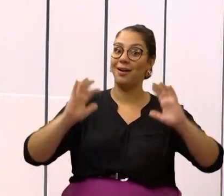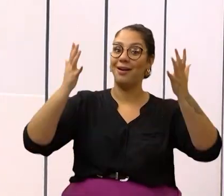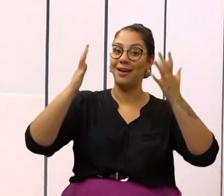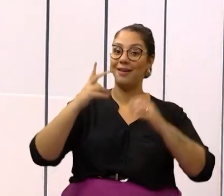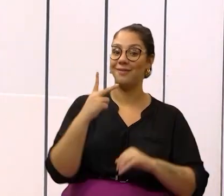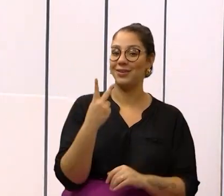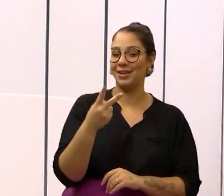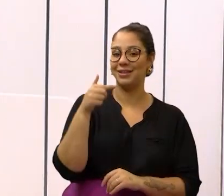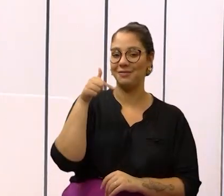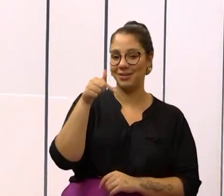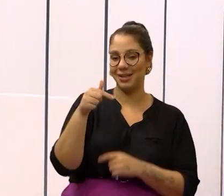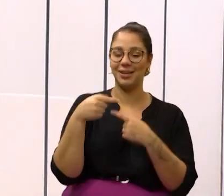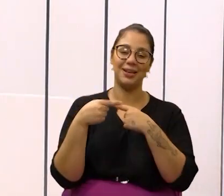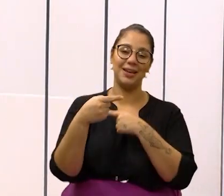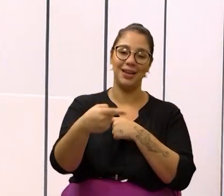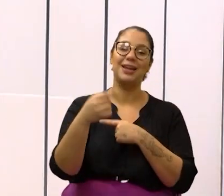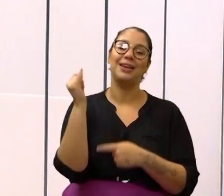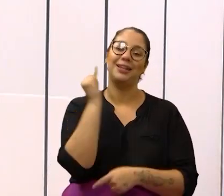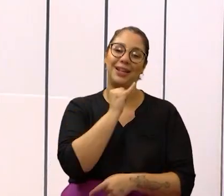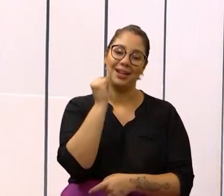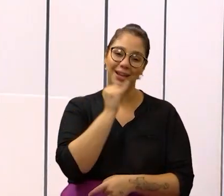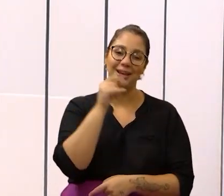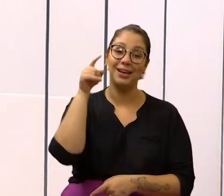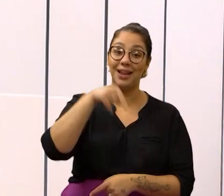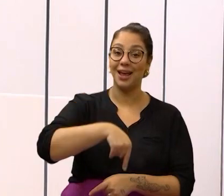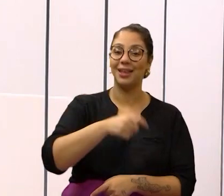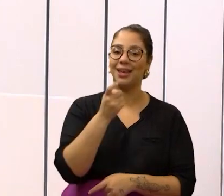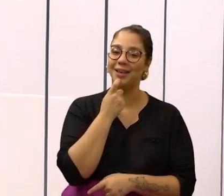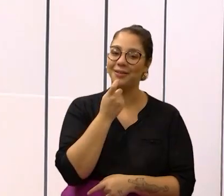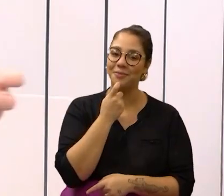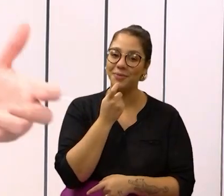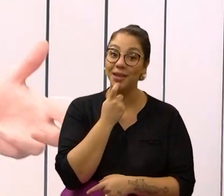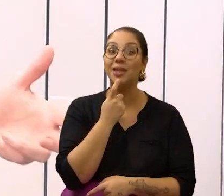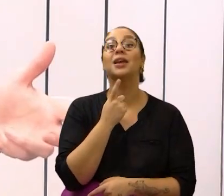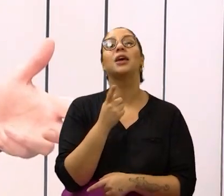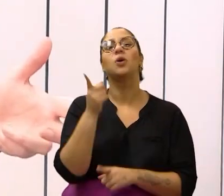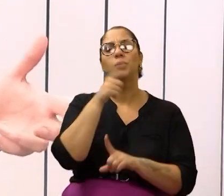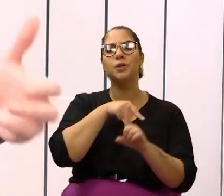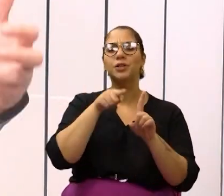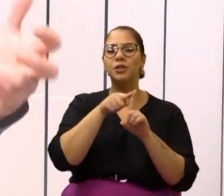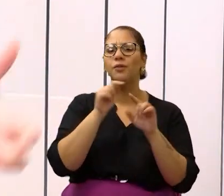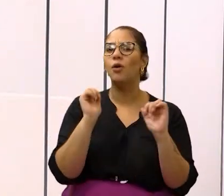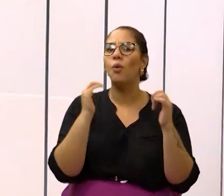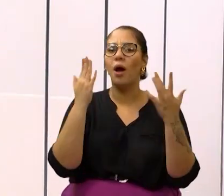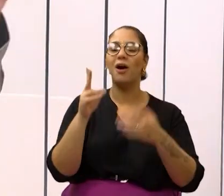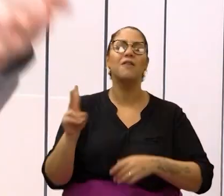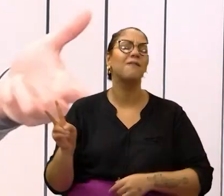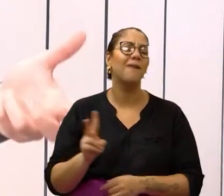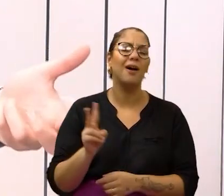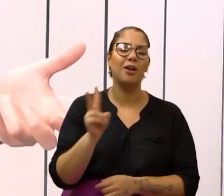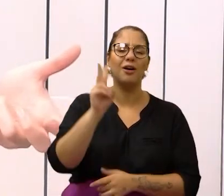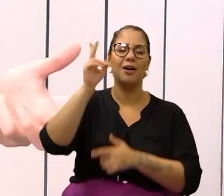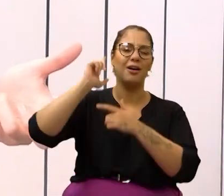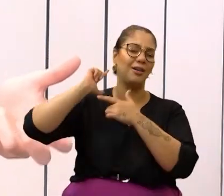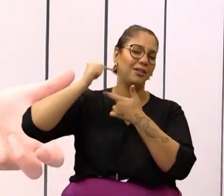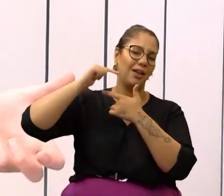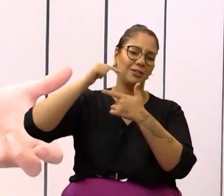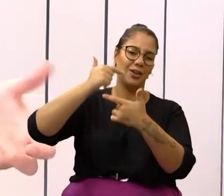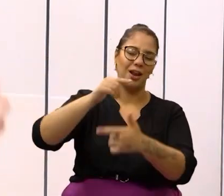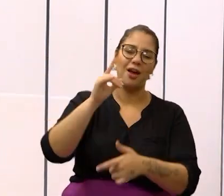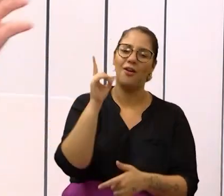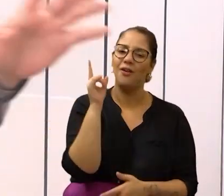da 27ª Semana Italiana de Campinas, que tem o objetivo de valorizar as